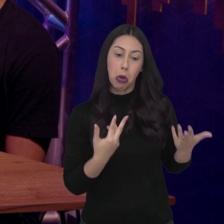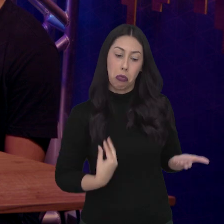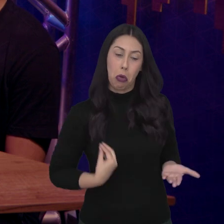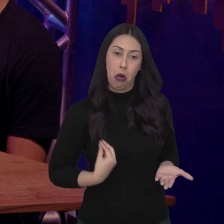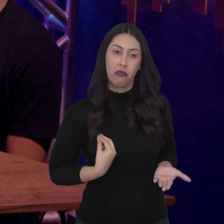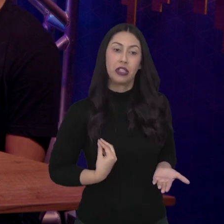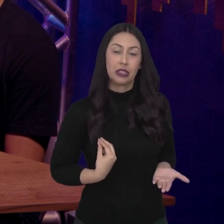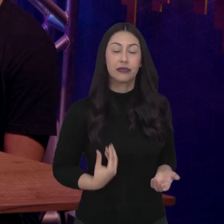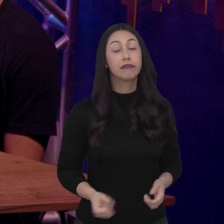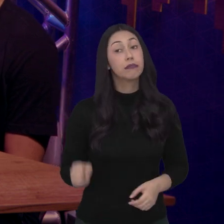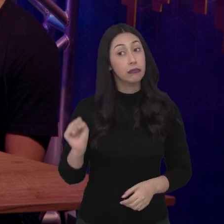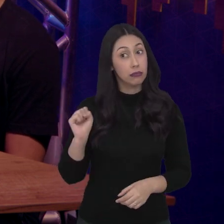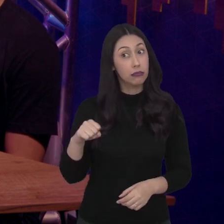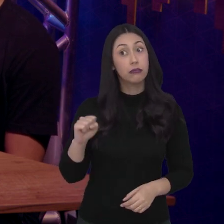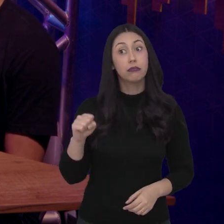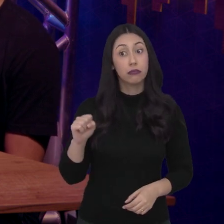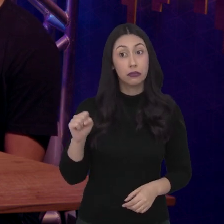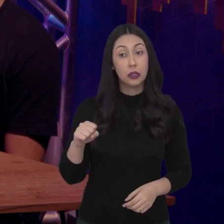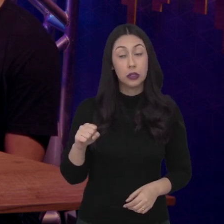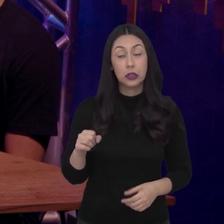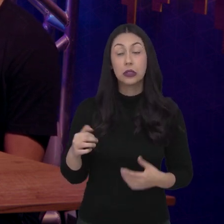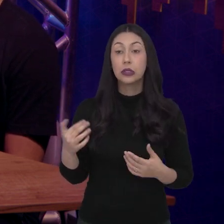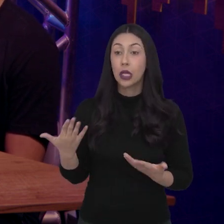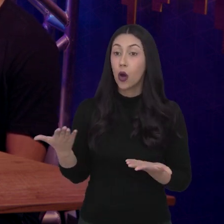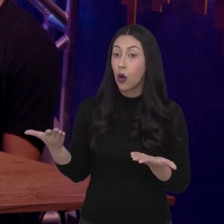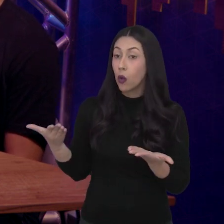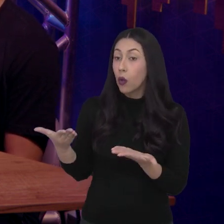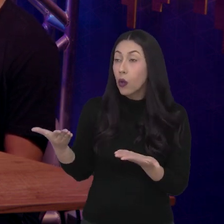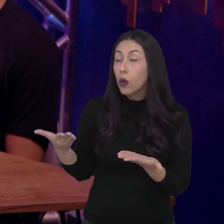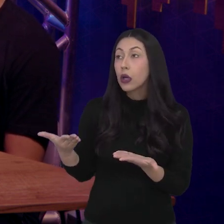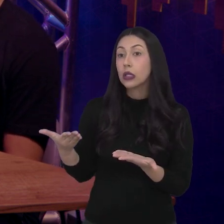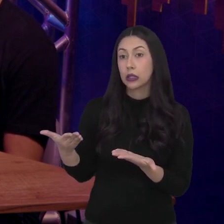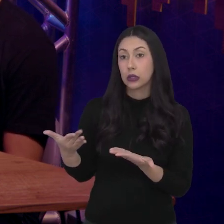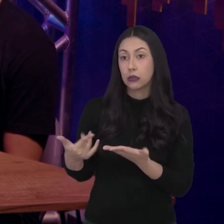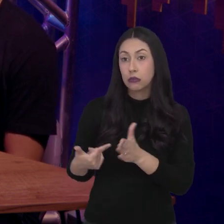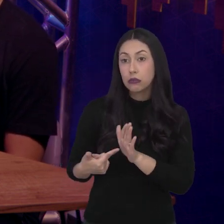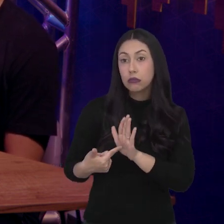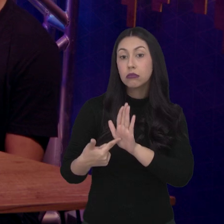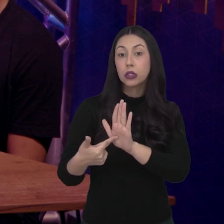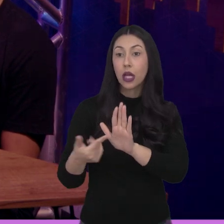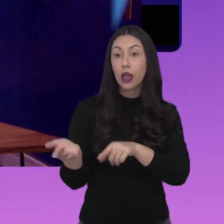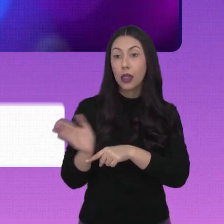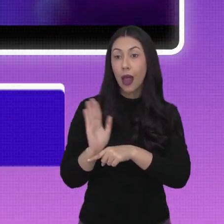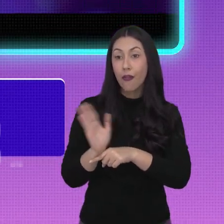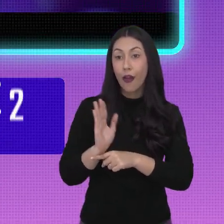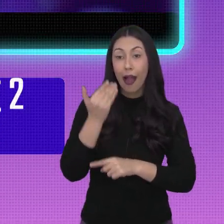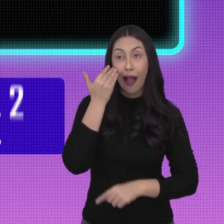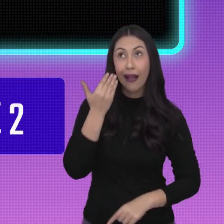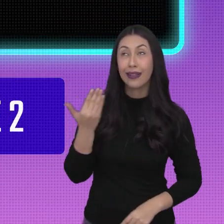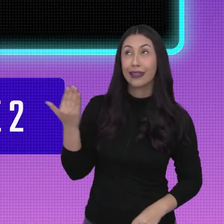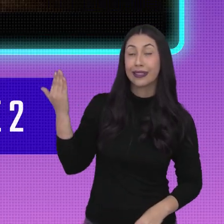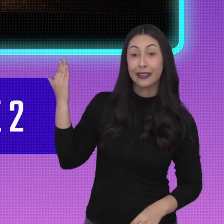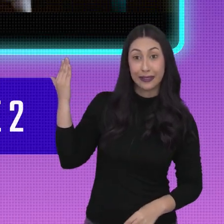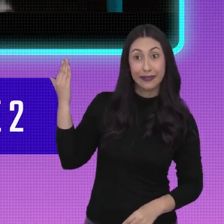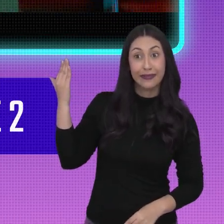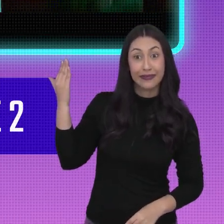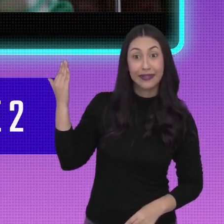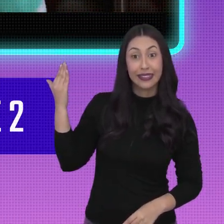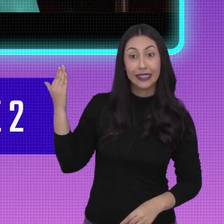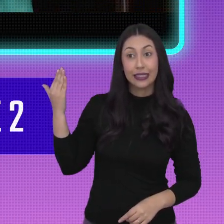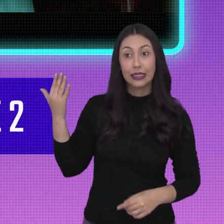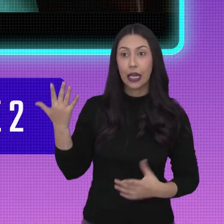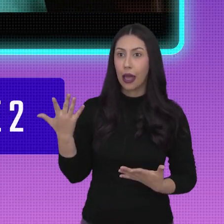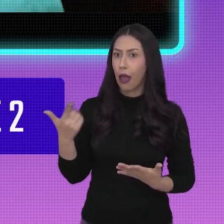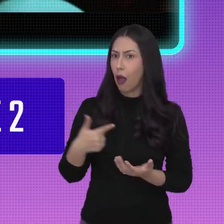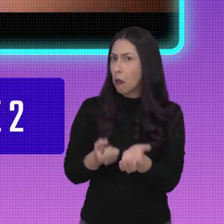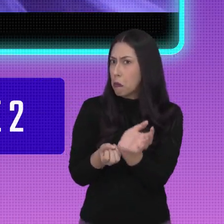no mundo real, né? Não, total. E, assim, recentemente foi lançado aí o Divertidamente 2, né?